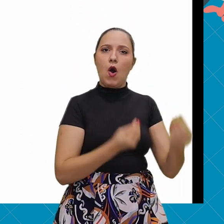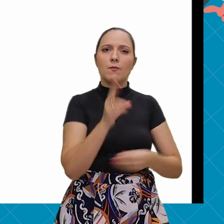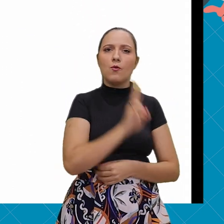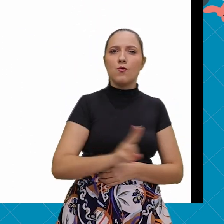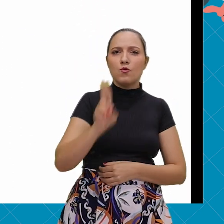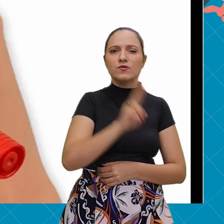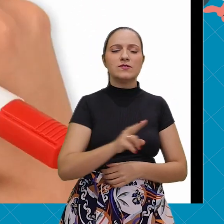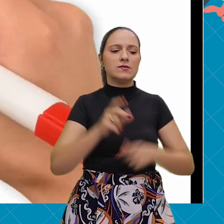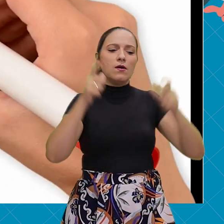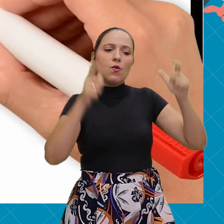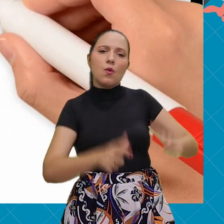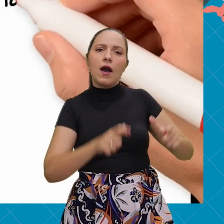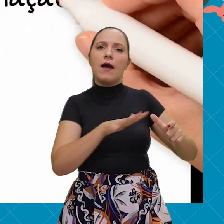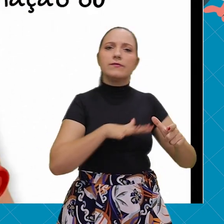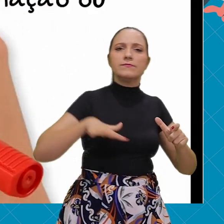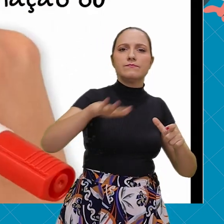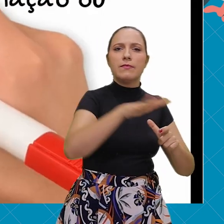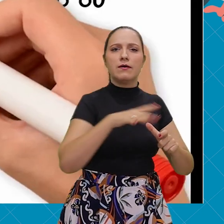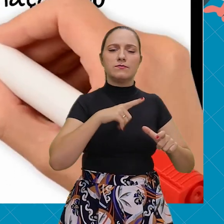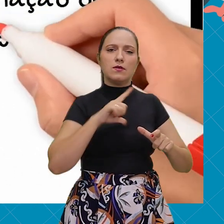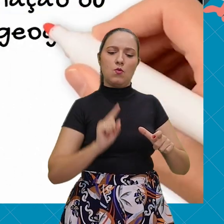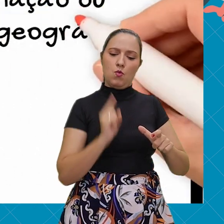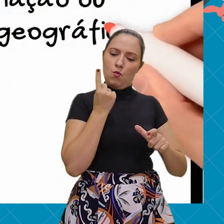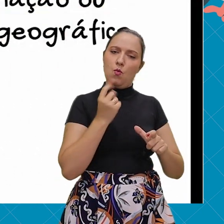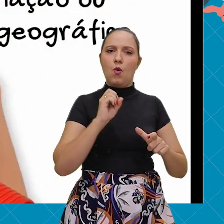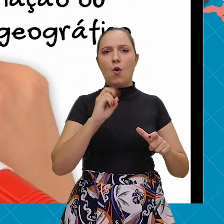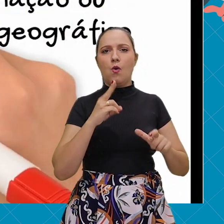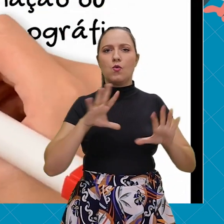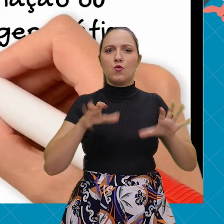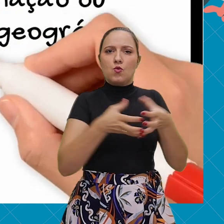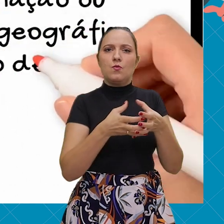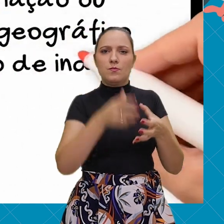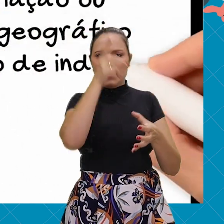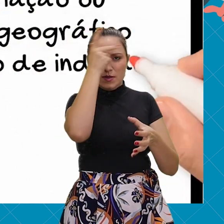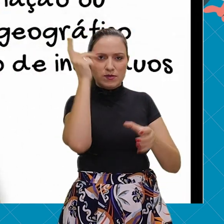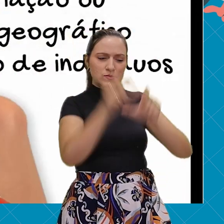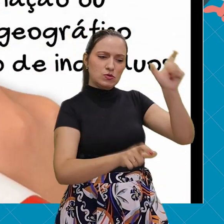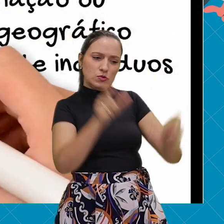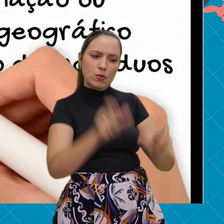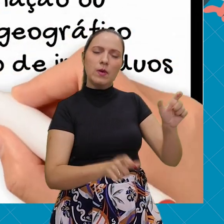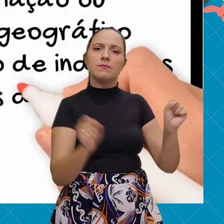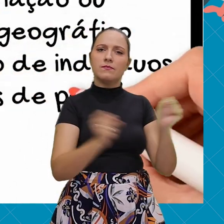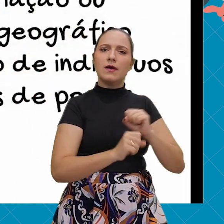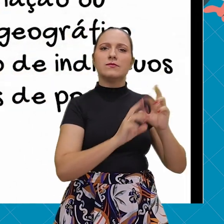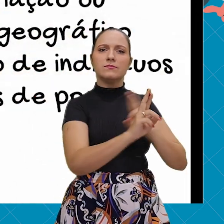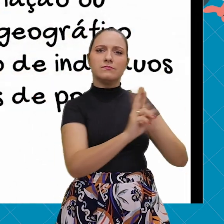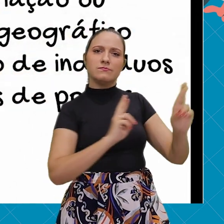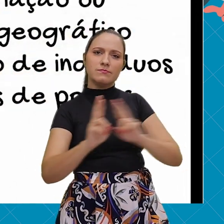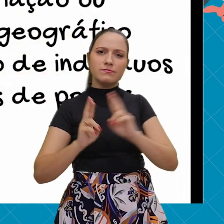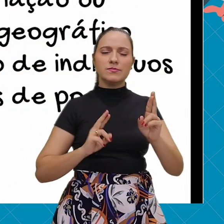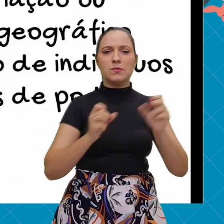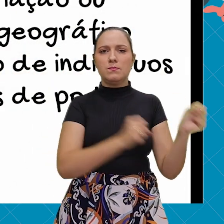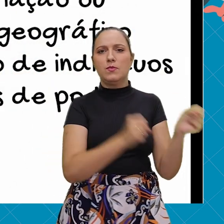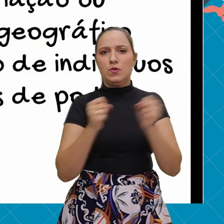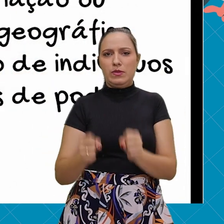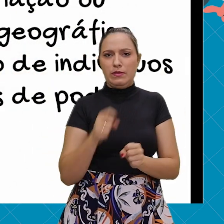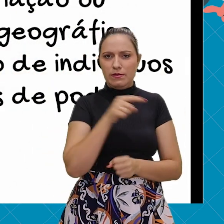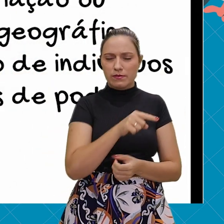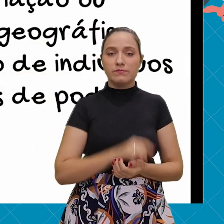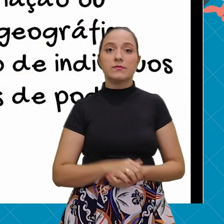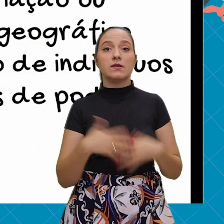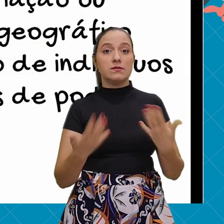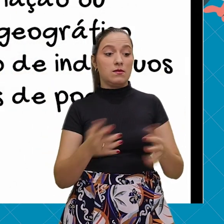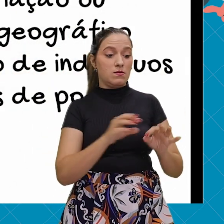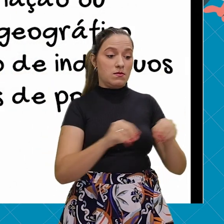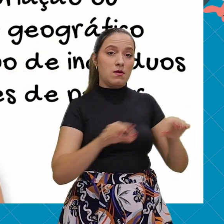espaço geográfico por um indivíduo ou grupo de indivíduos através das relações de poder. Dentro dessa perspectiva, o território